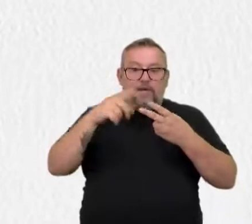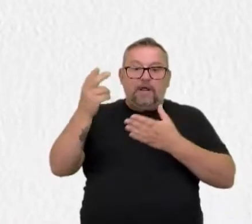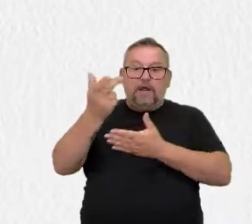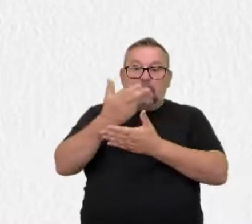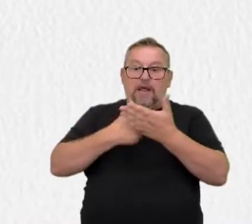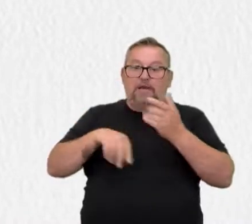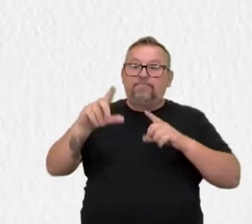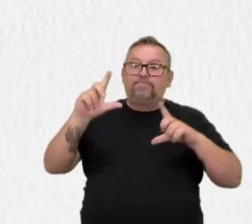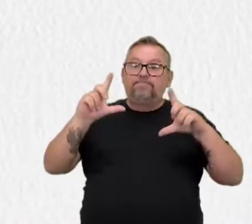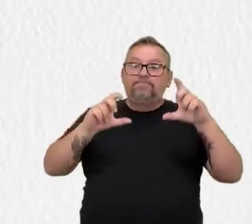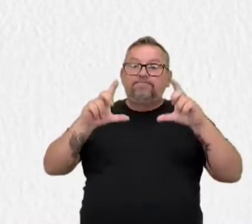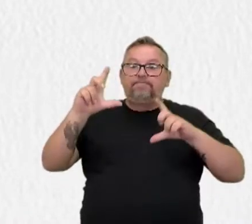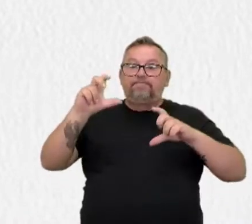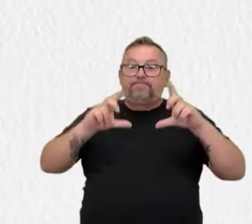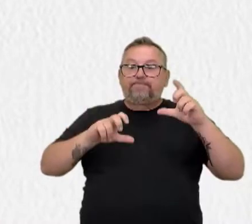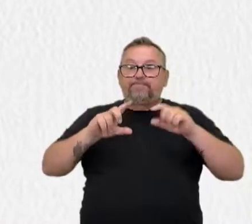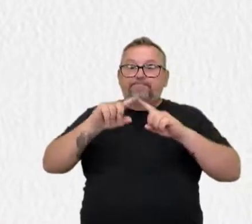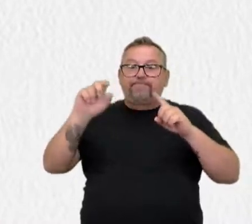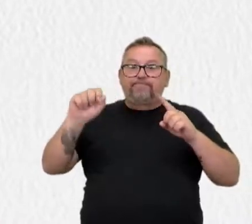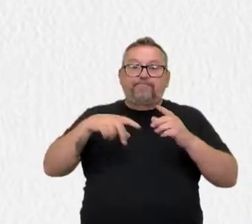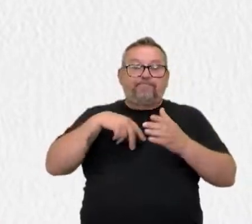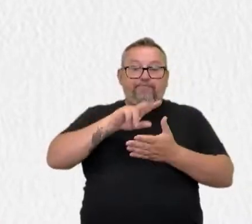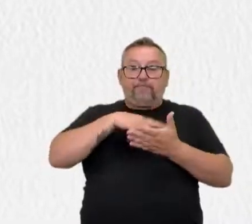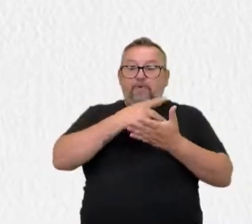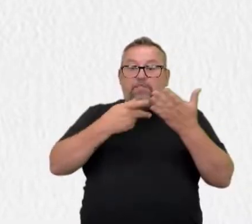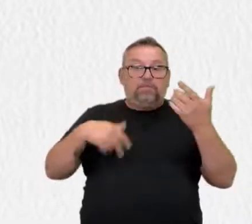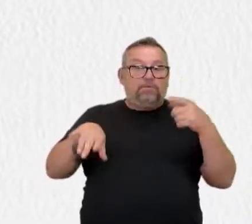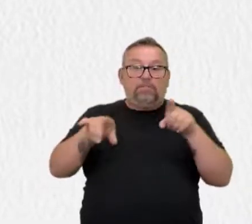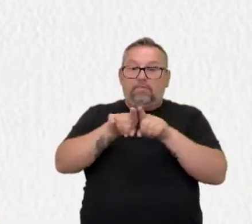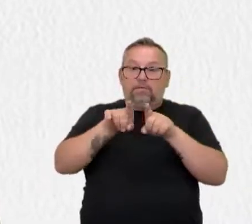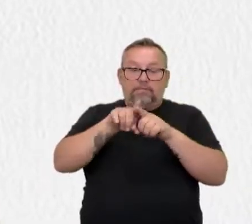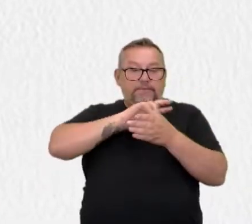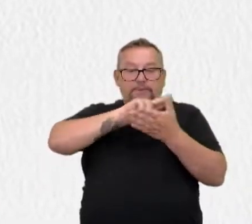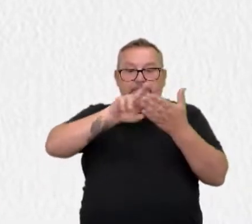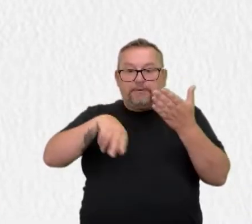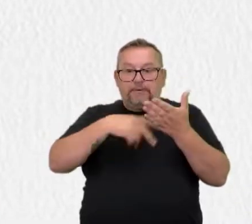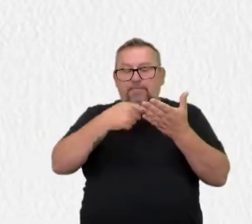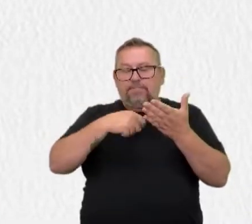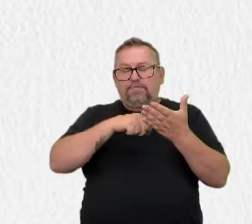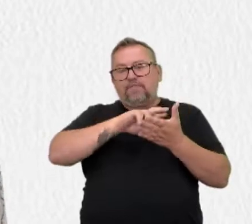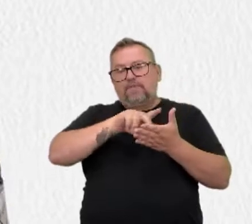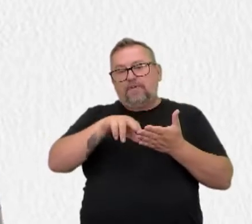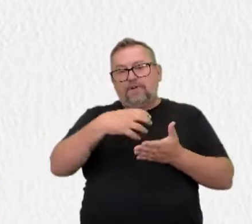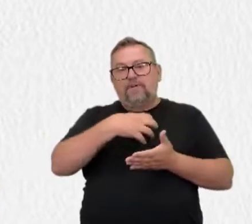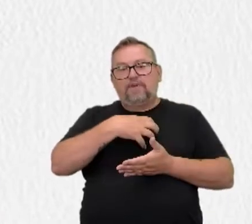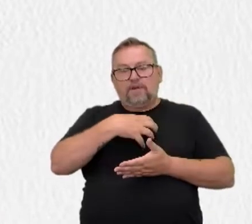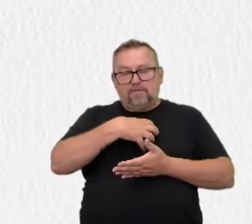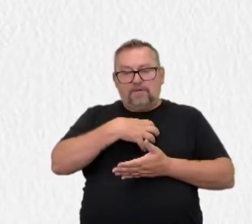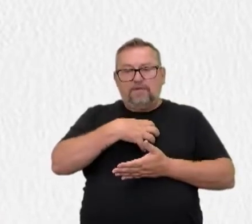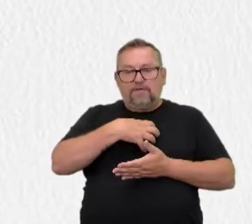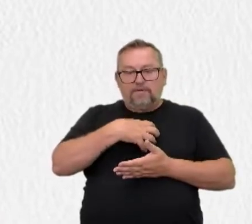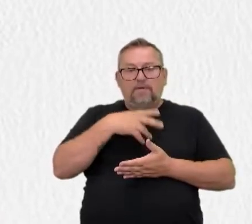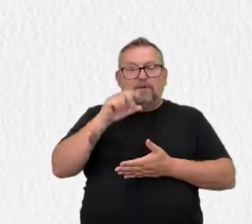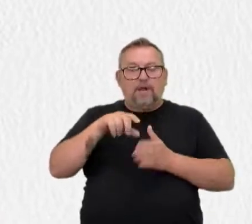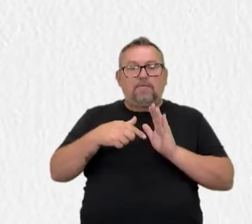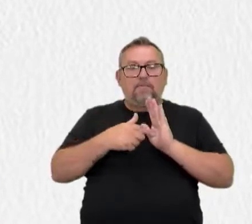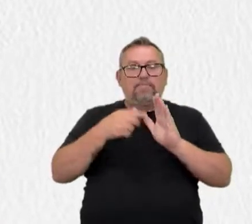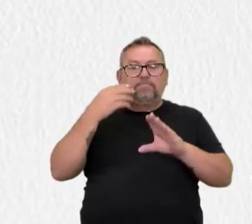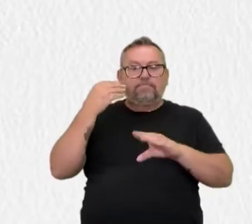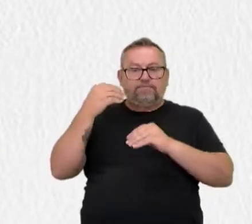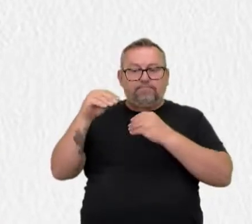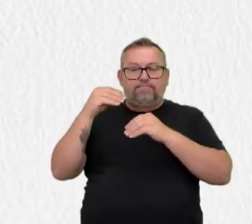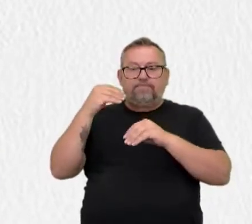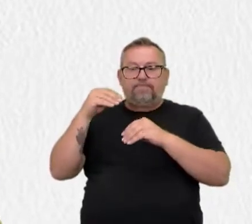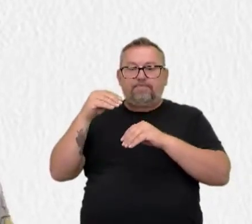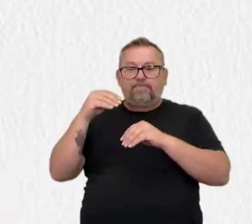temos a fotografia, nós temos o poema, a escrita, né? Nós temos os anúncios publicitários que exploram todas as possibilidades.